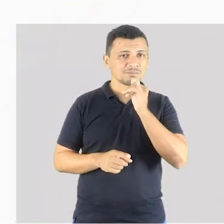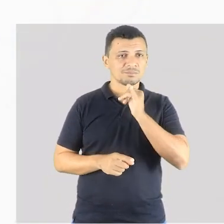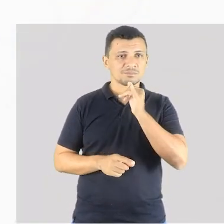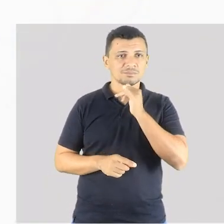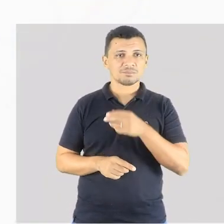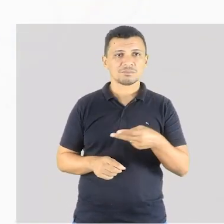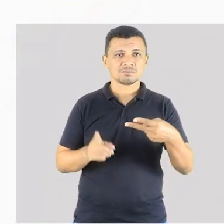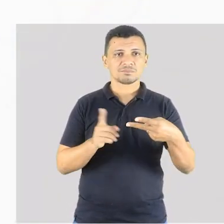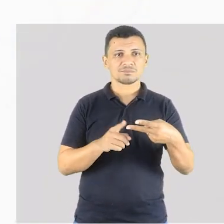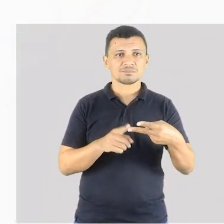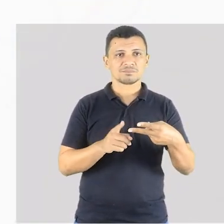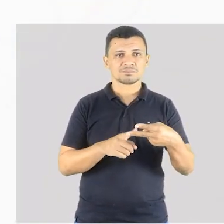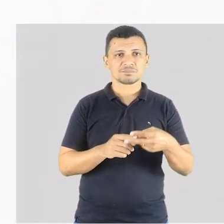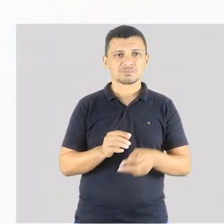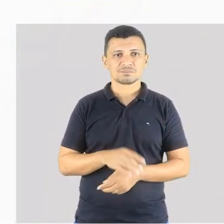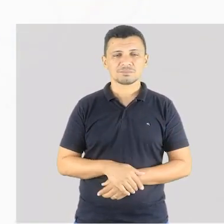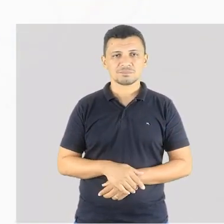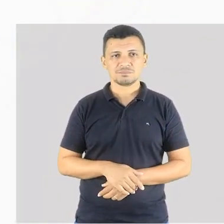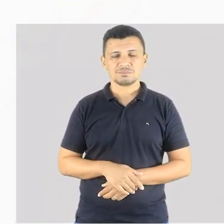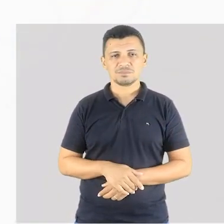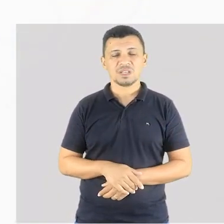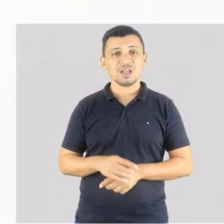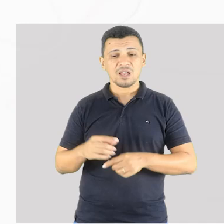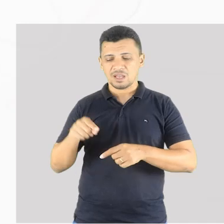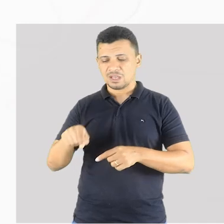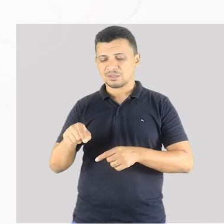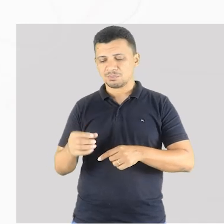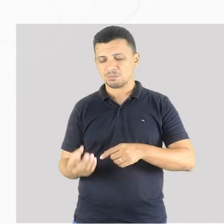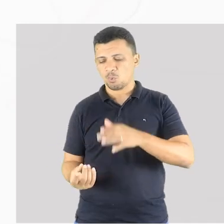ímã aqui com uma espira e gira a espira.